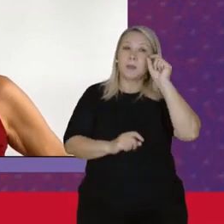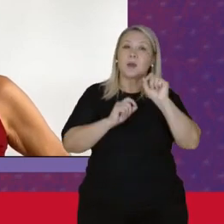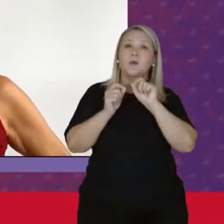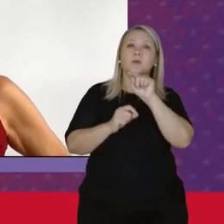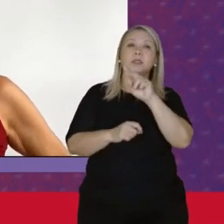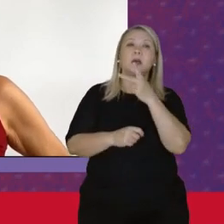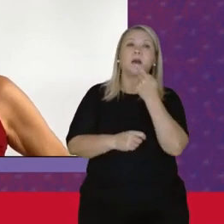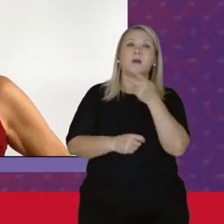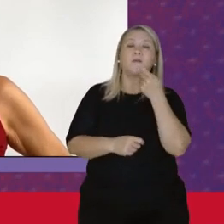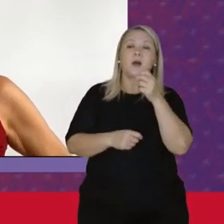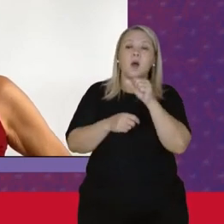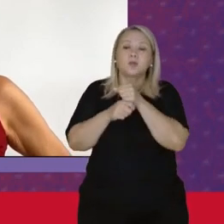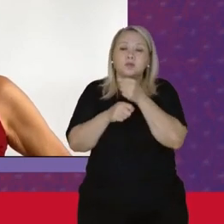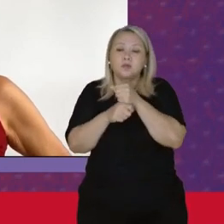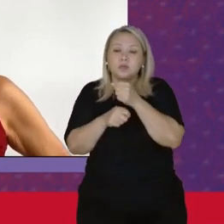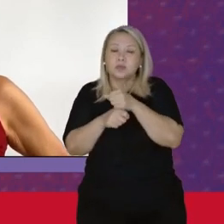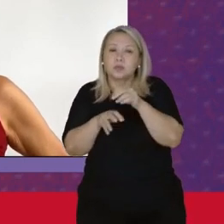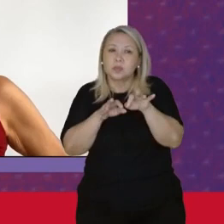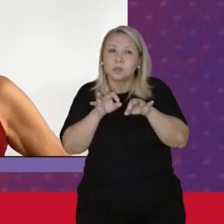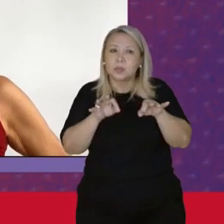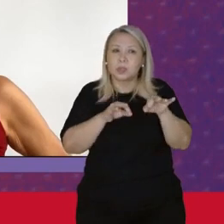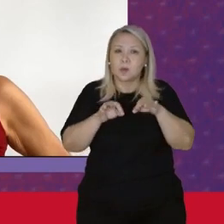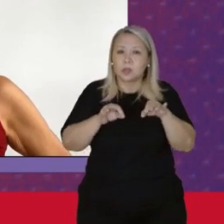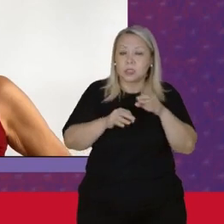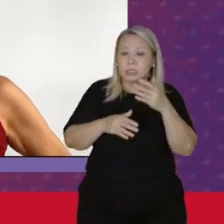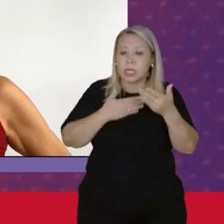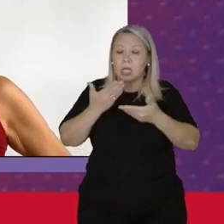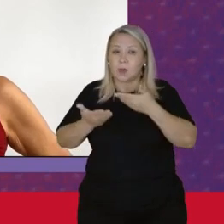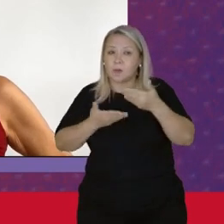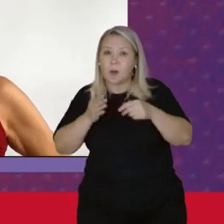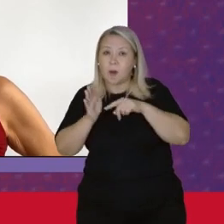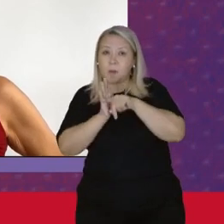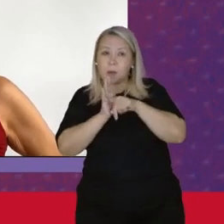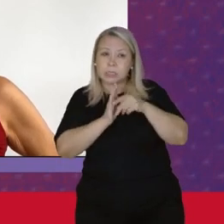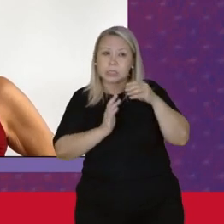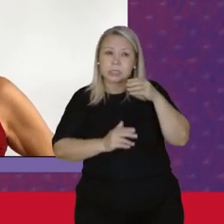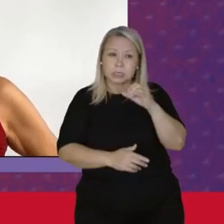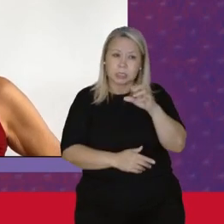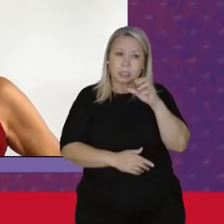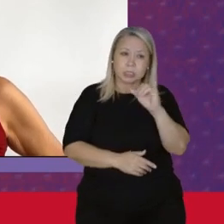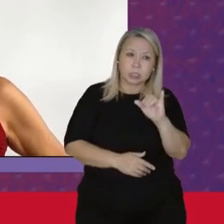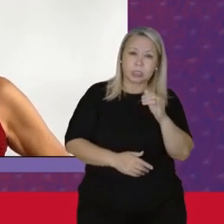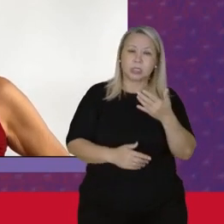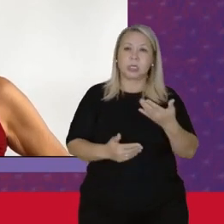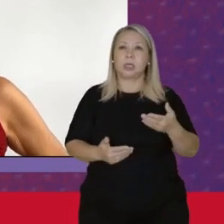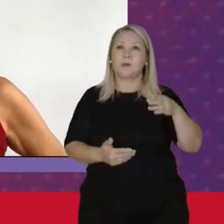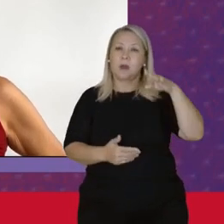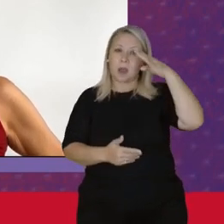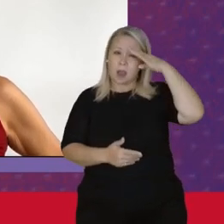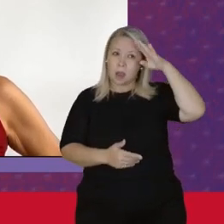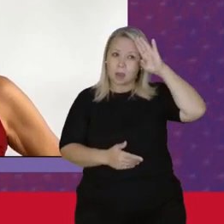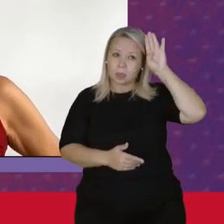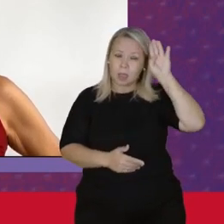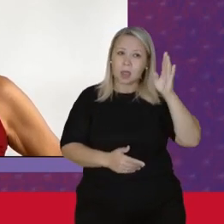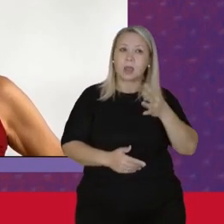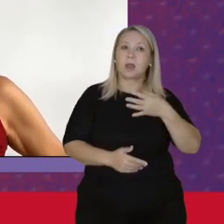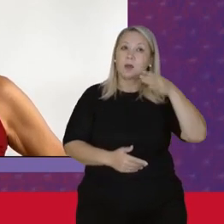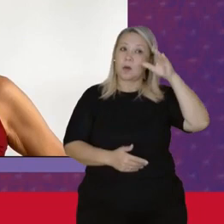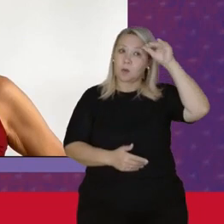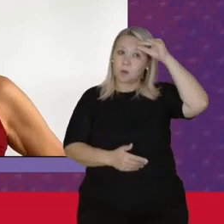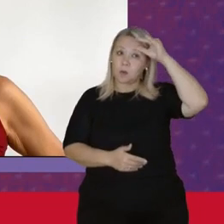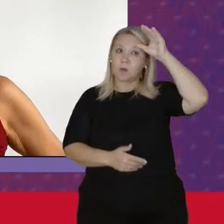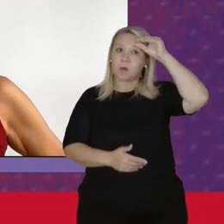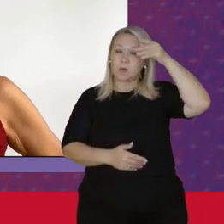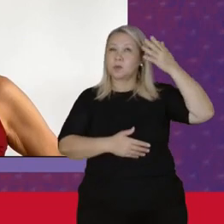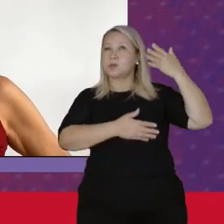a co-construção que envolve pesquisa científica, acadêmica, conhecimentos ancestrais